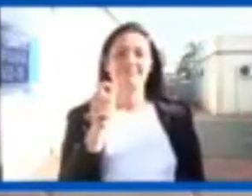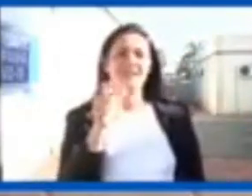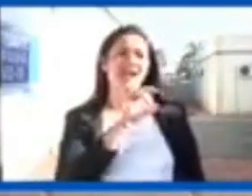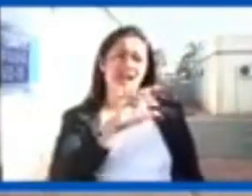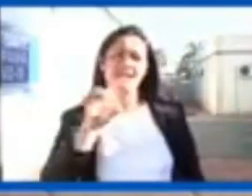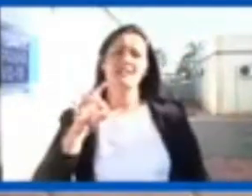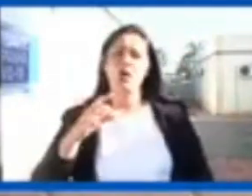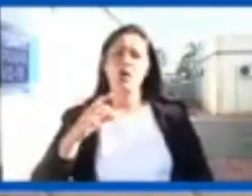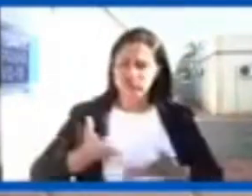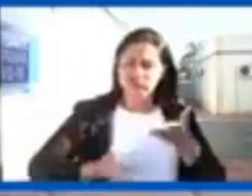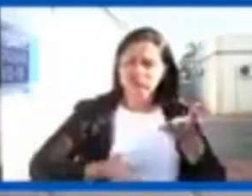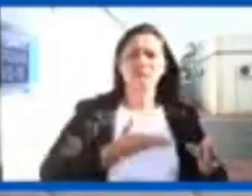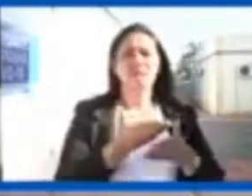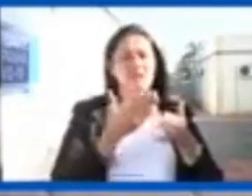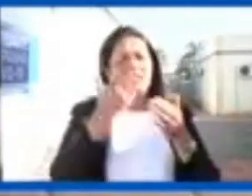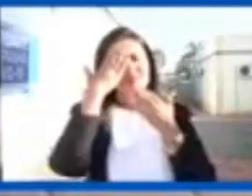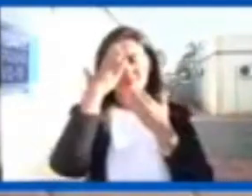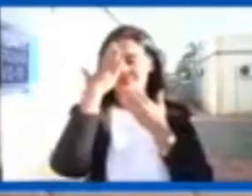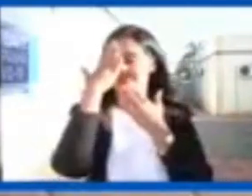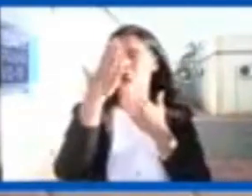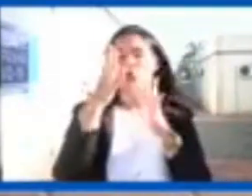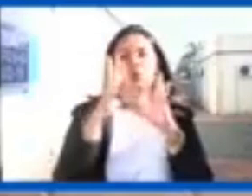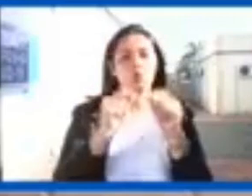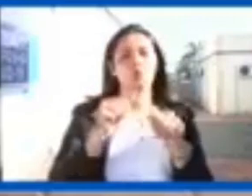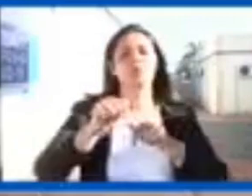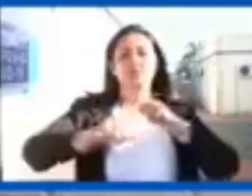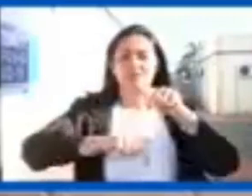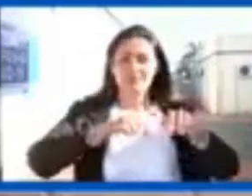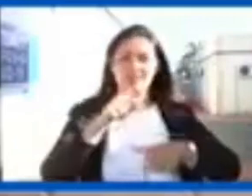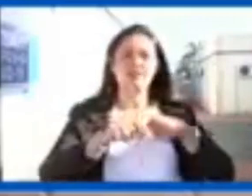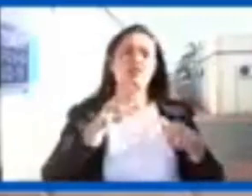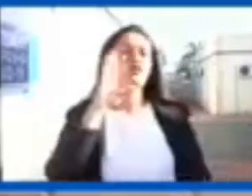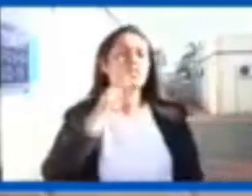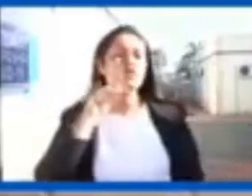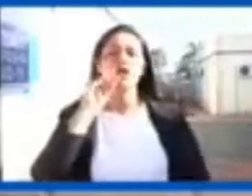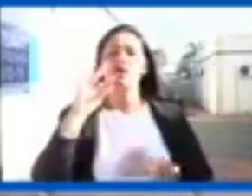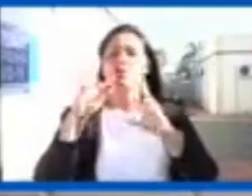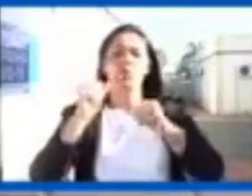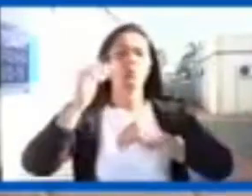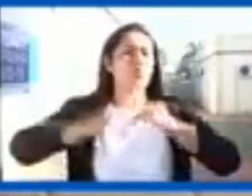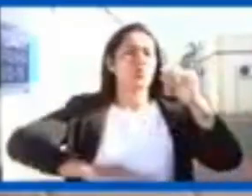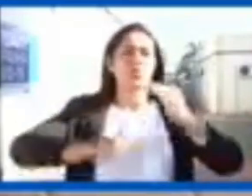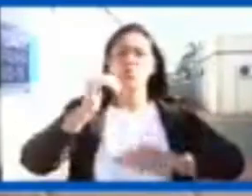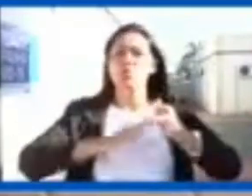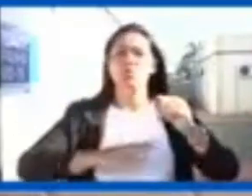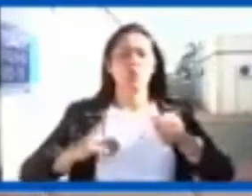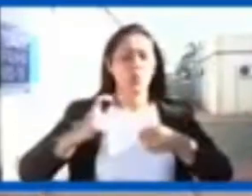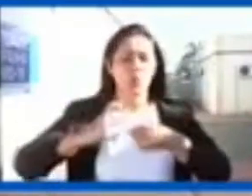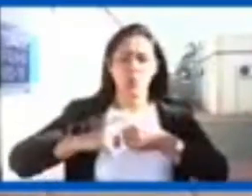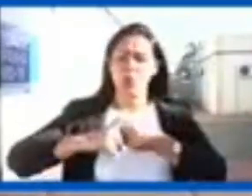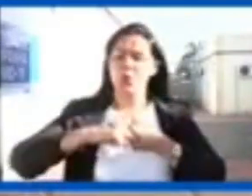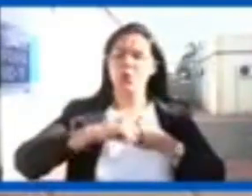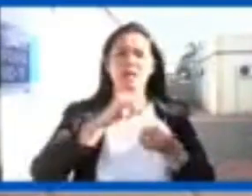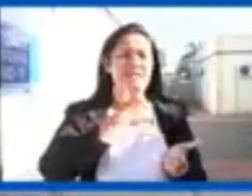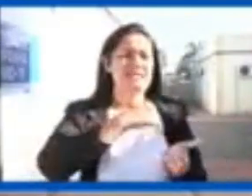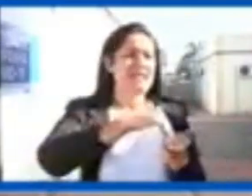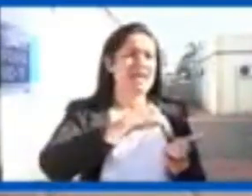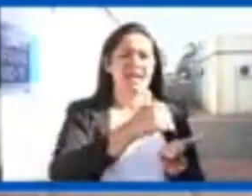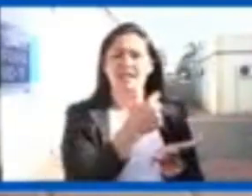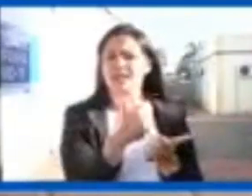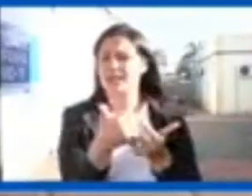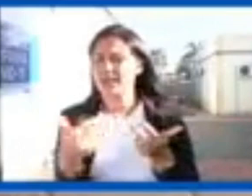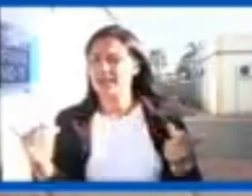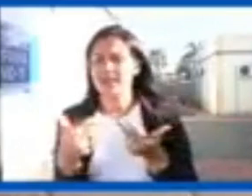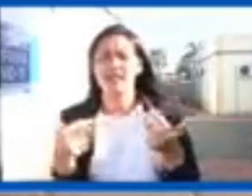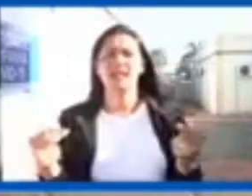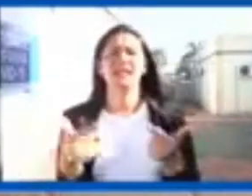agradecendo a todos os trabalhadores agradecendo a todos os envolvidos aos as todas as secretarias da